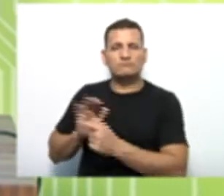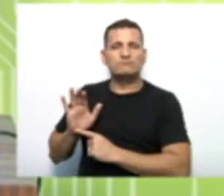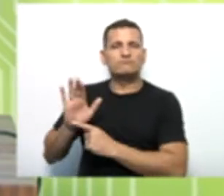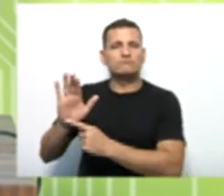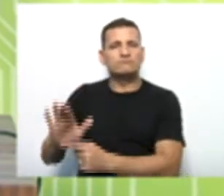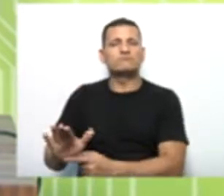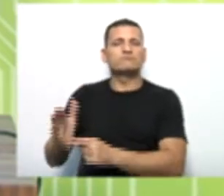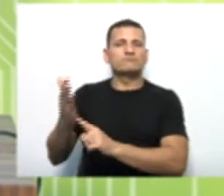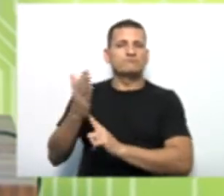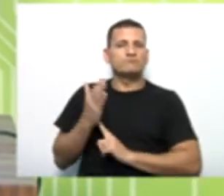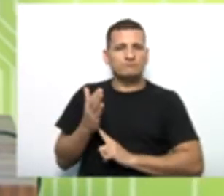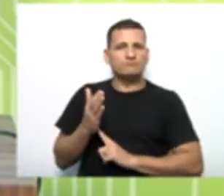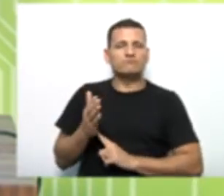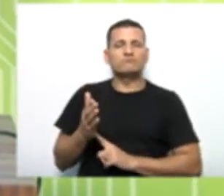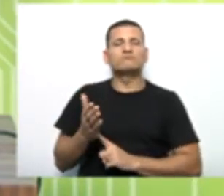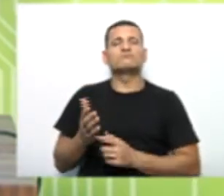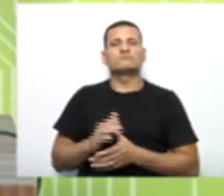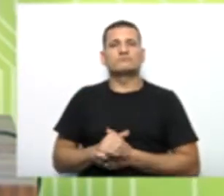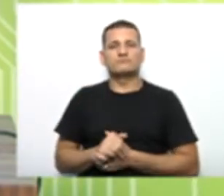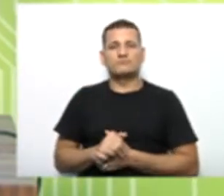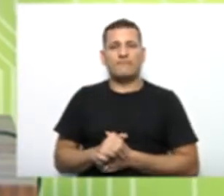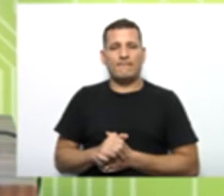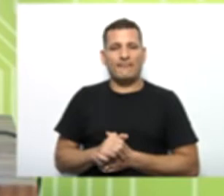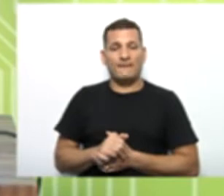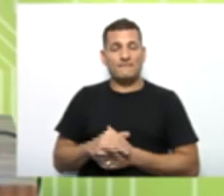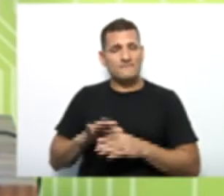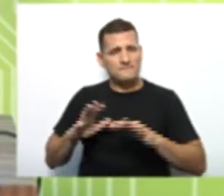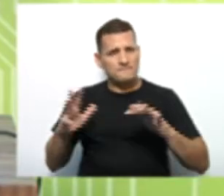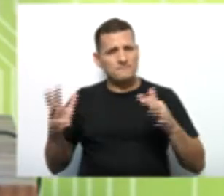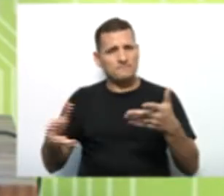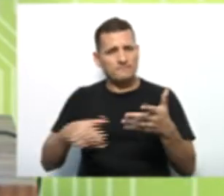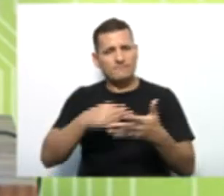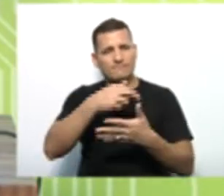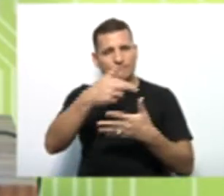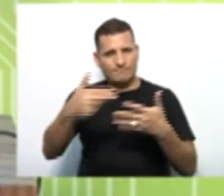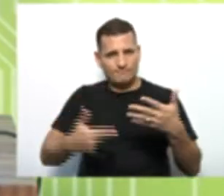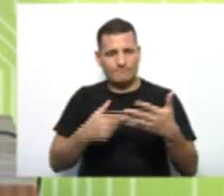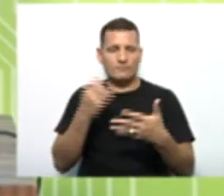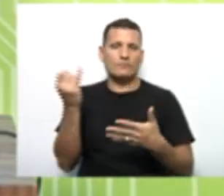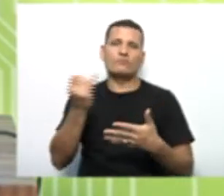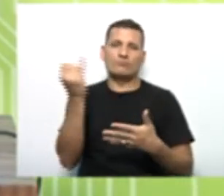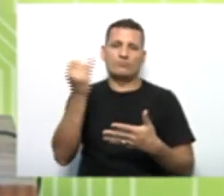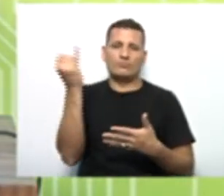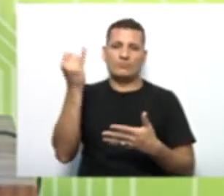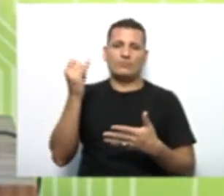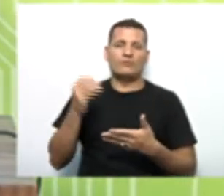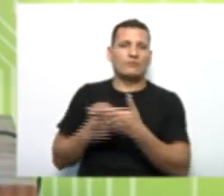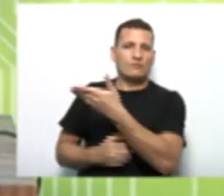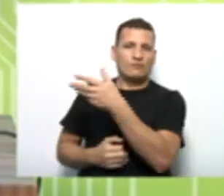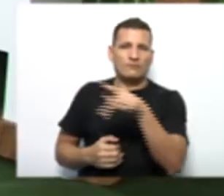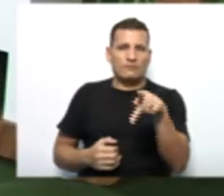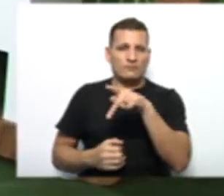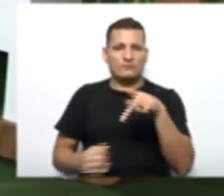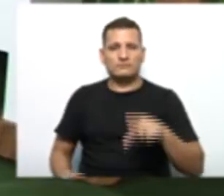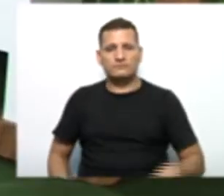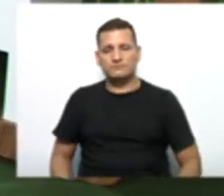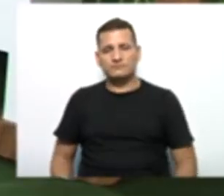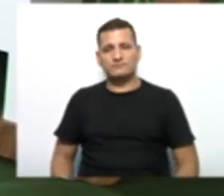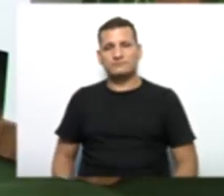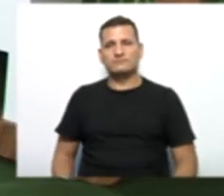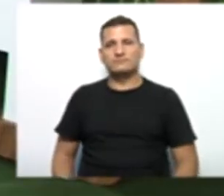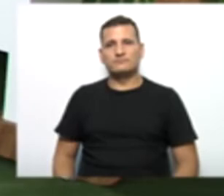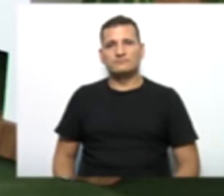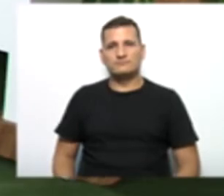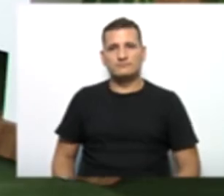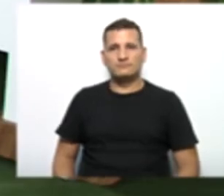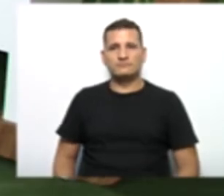mão, estender a mão e cooperar uns com os outros. Todos esses elementos são bastante importantes. Professor Cássio, algum comentário? Exatamente isso, professor